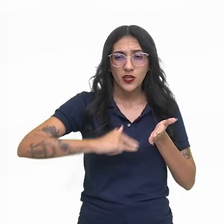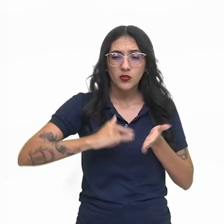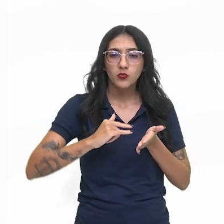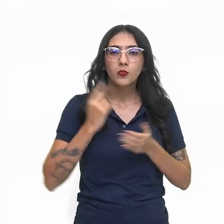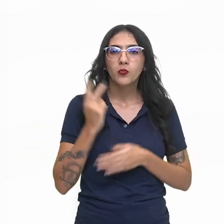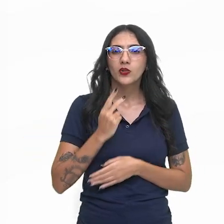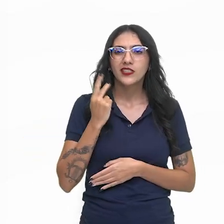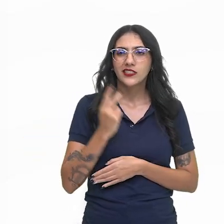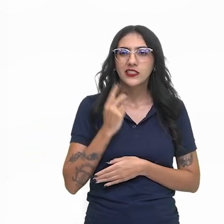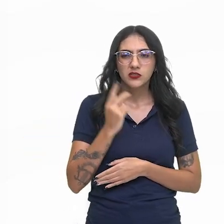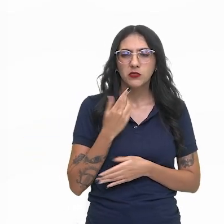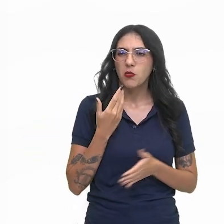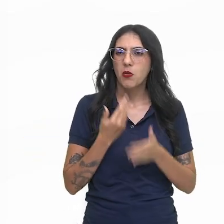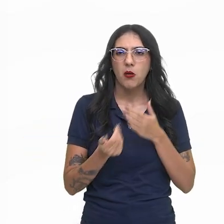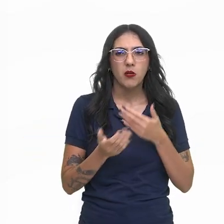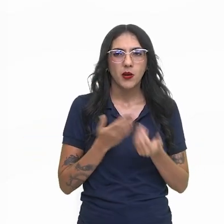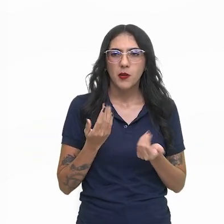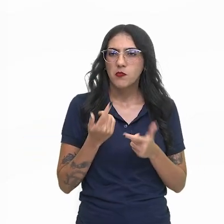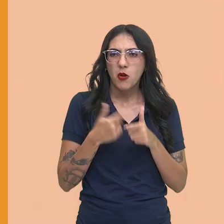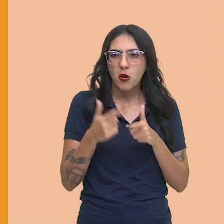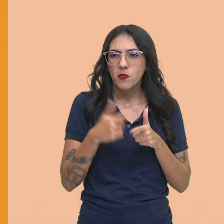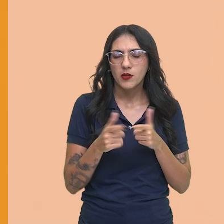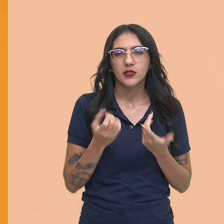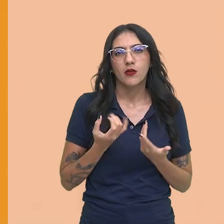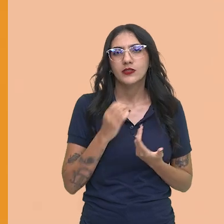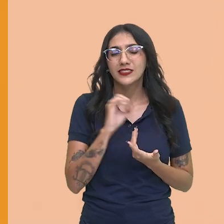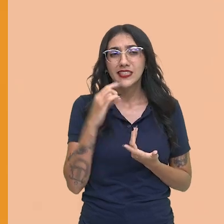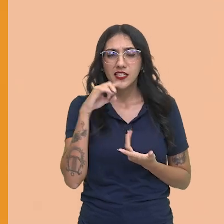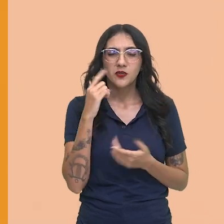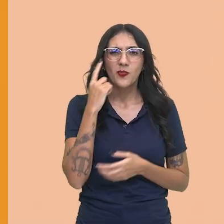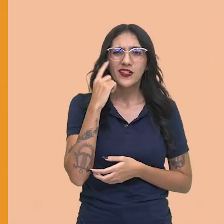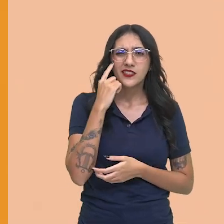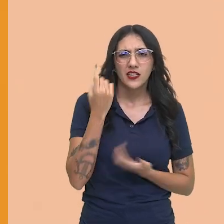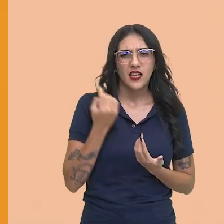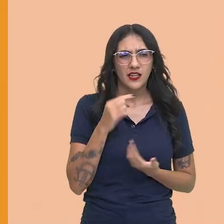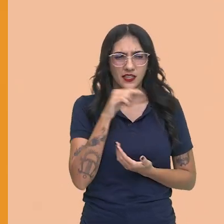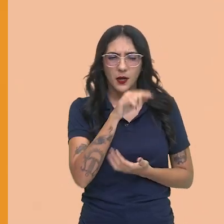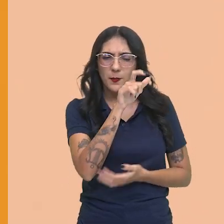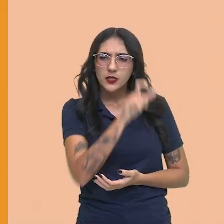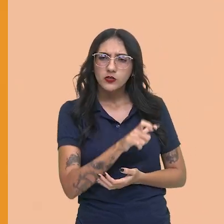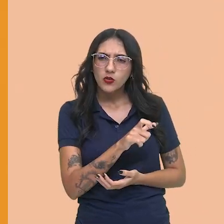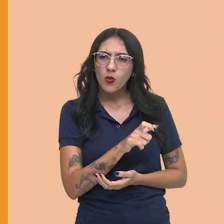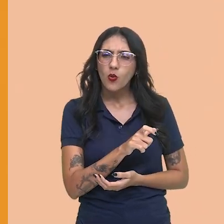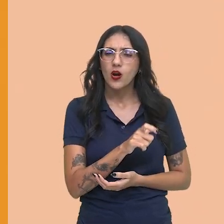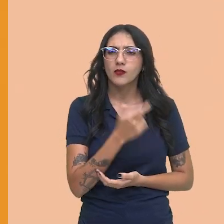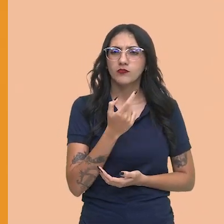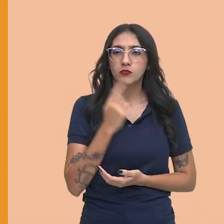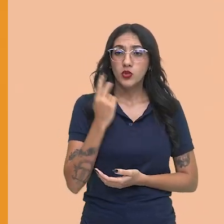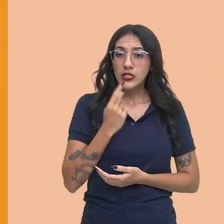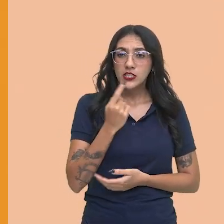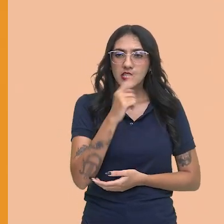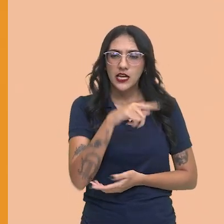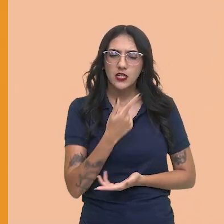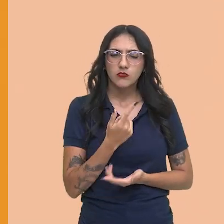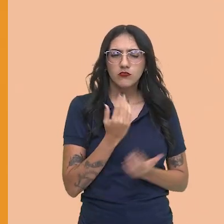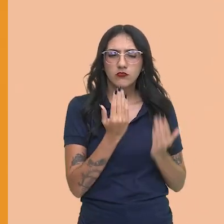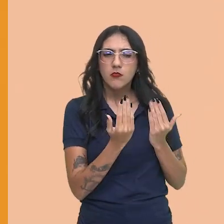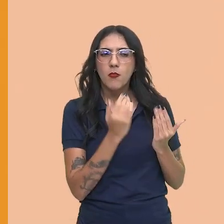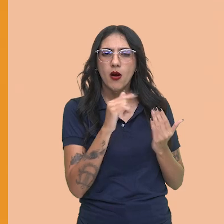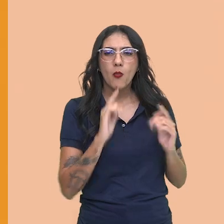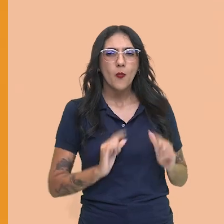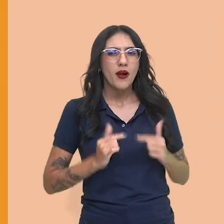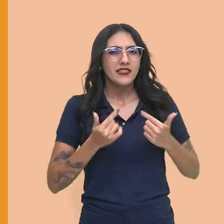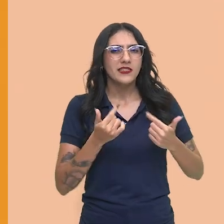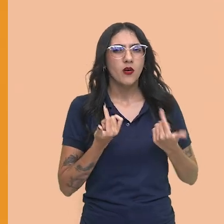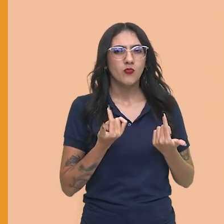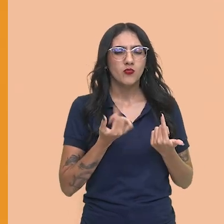justificativa. Então, caso o governo achasse por bem que aquele parlamentar ele estava agindo de uma forma que fosse contrária